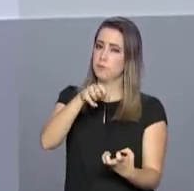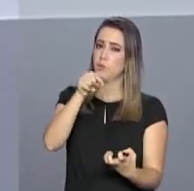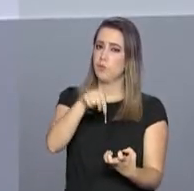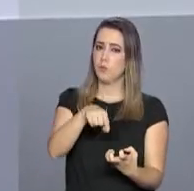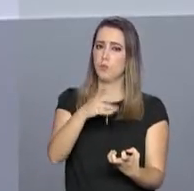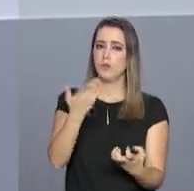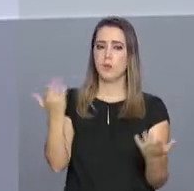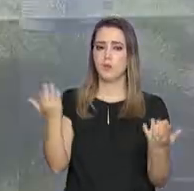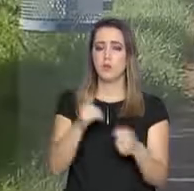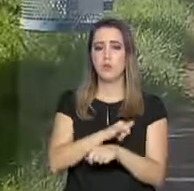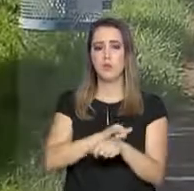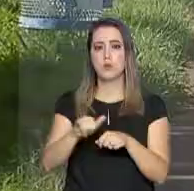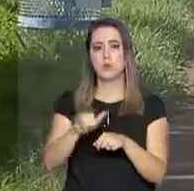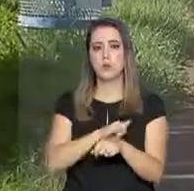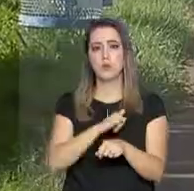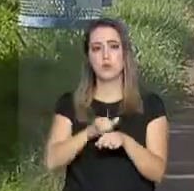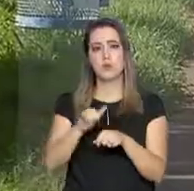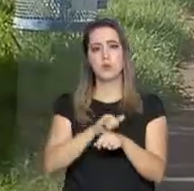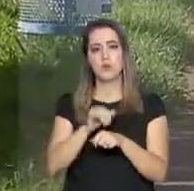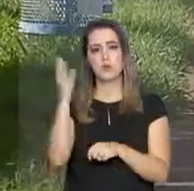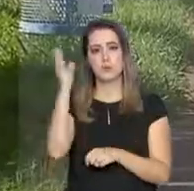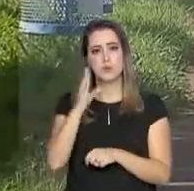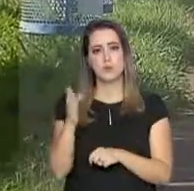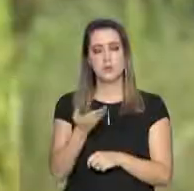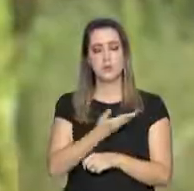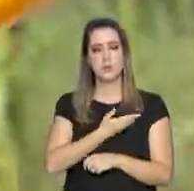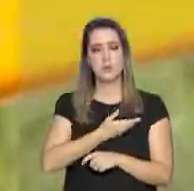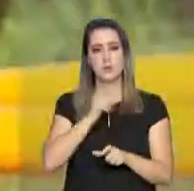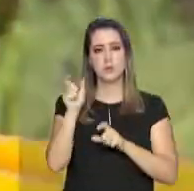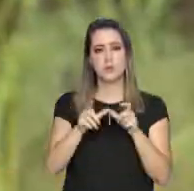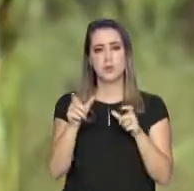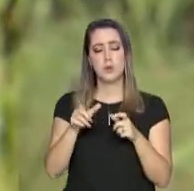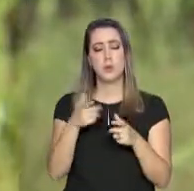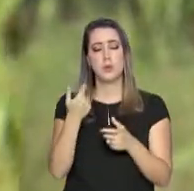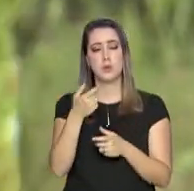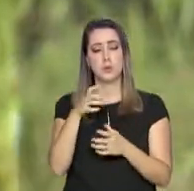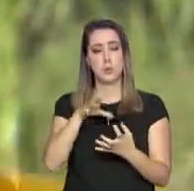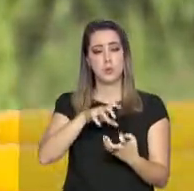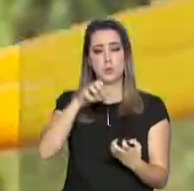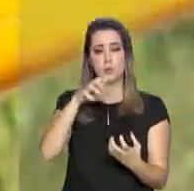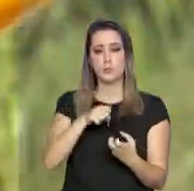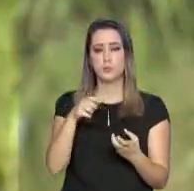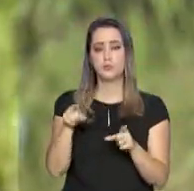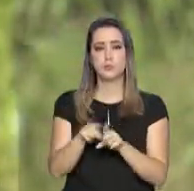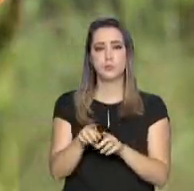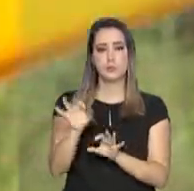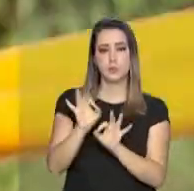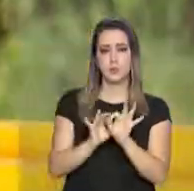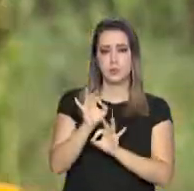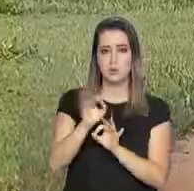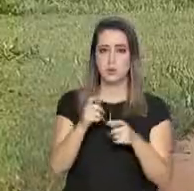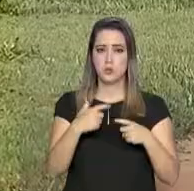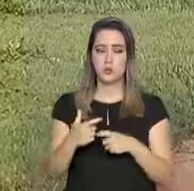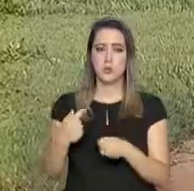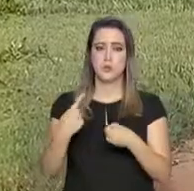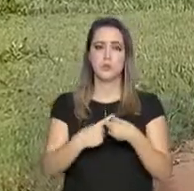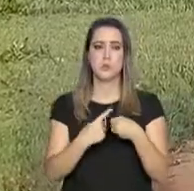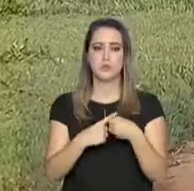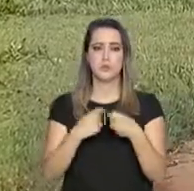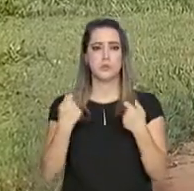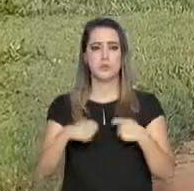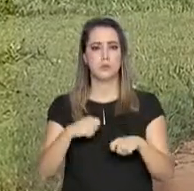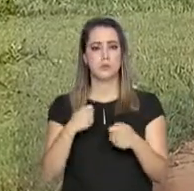a estratégia brasil amigo da pessoa idosa e em uma série de ações para adaptação das cidades às